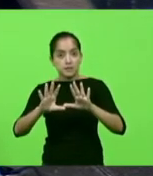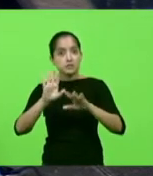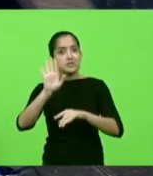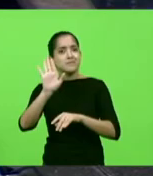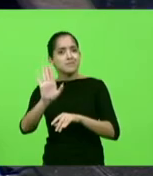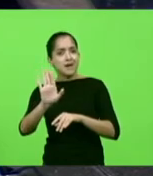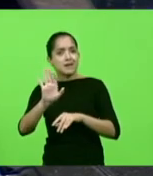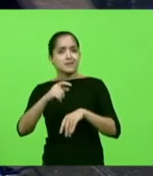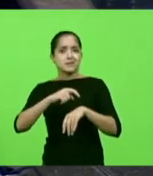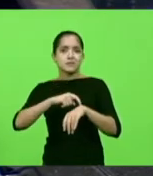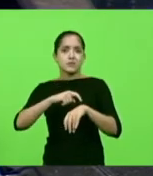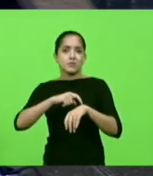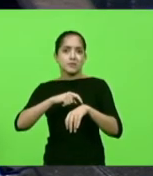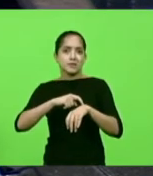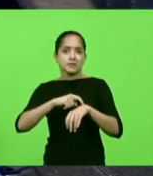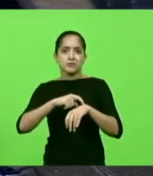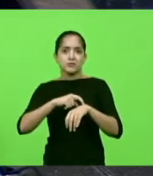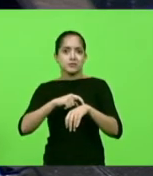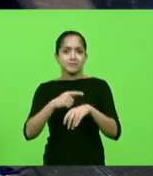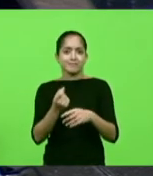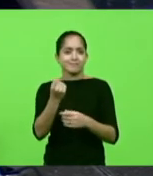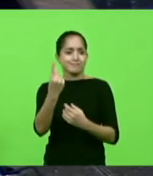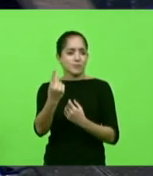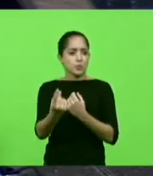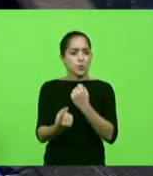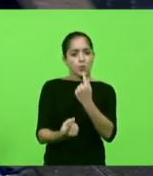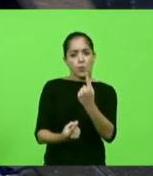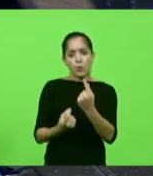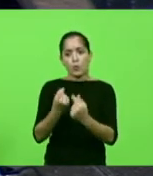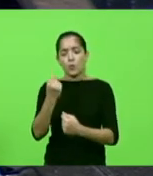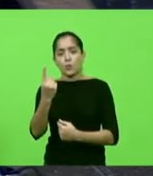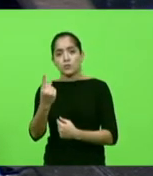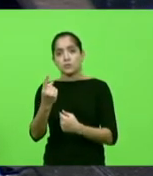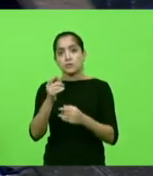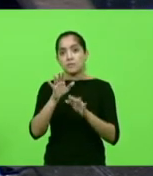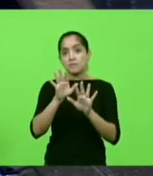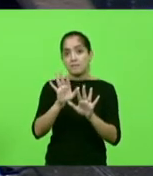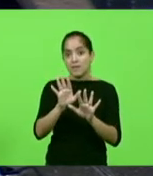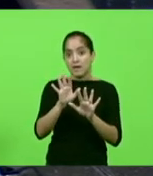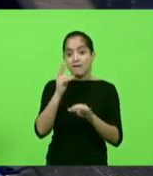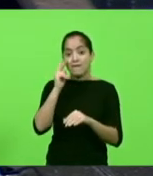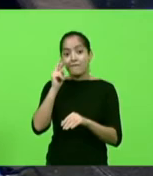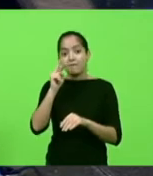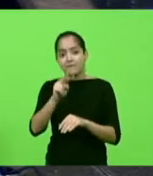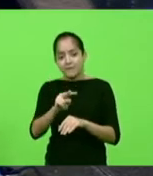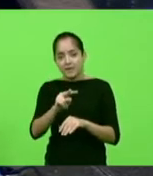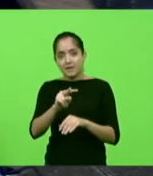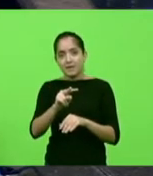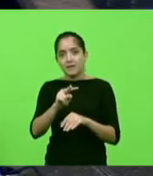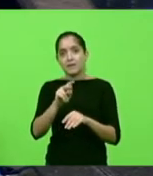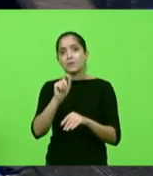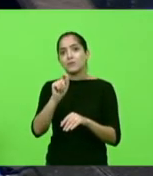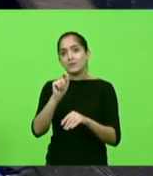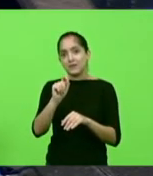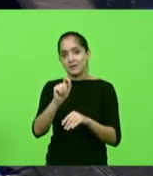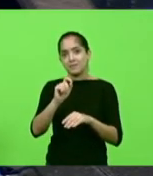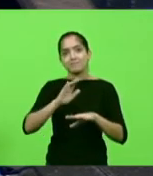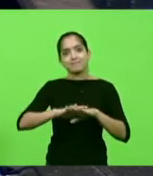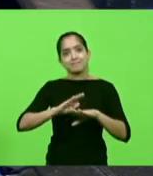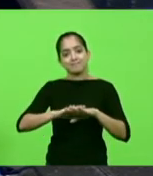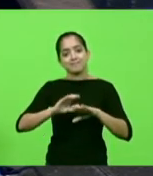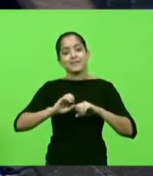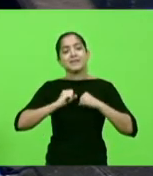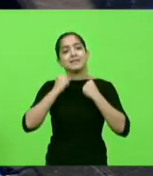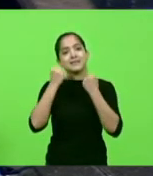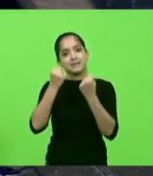mas esses momentos eles se tornam cada vez mais raros. E mais raro ainda é ver eles, de fato, atuarem em